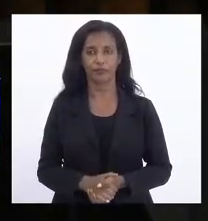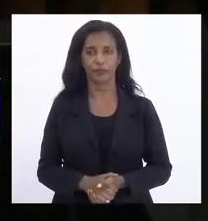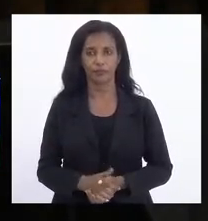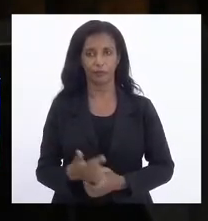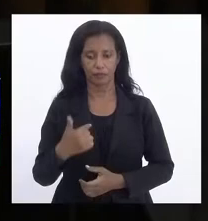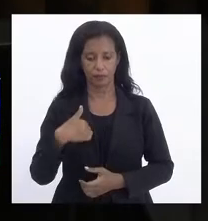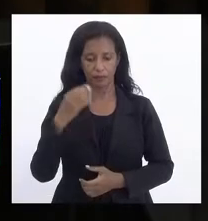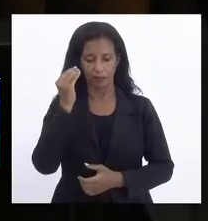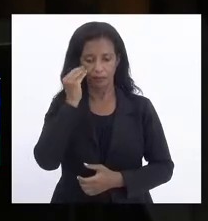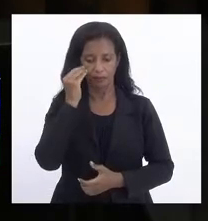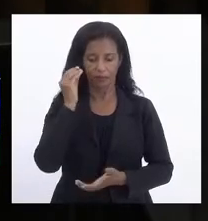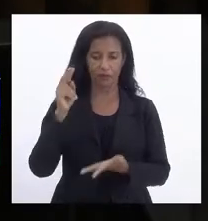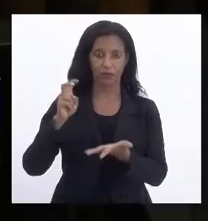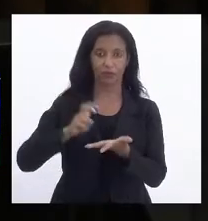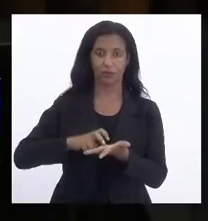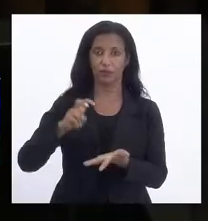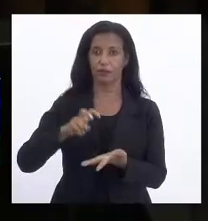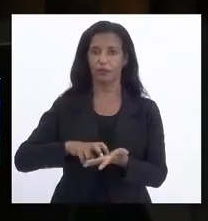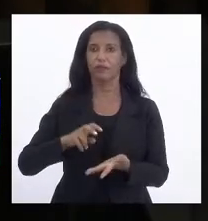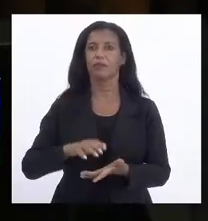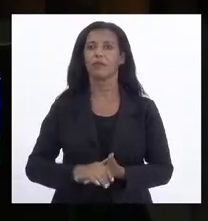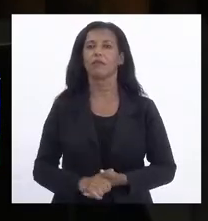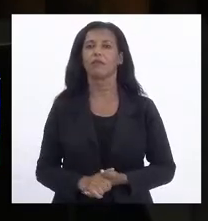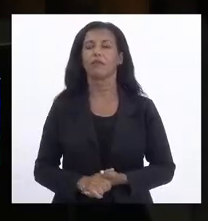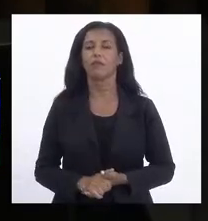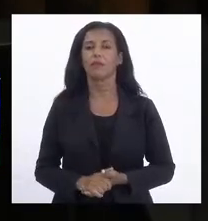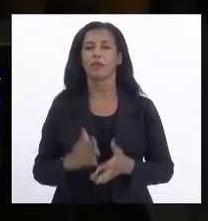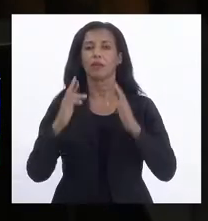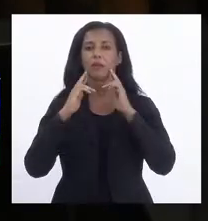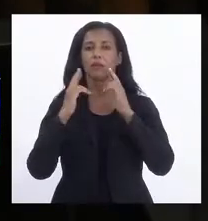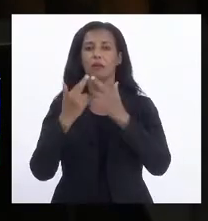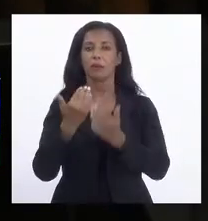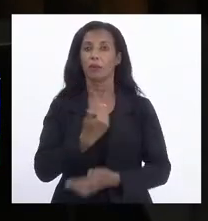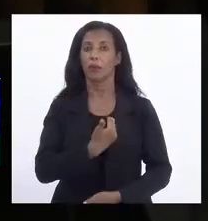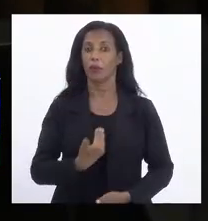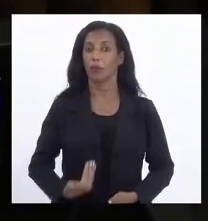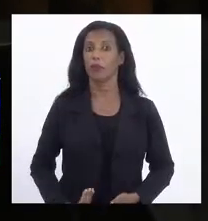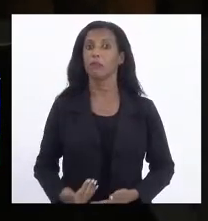eu assisti pela manhã uma audiência pública